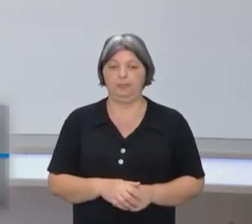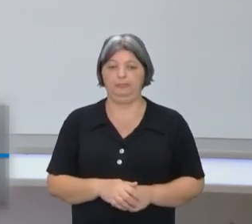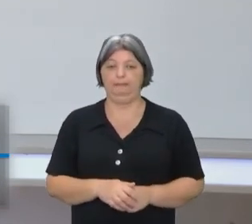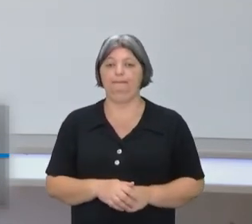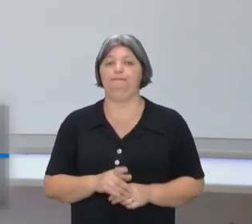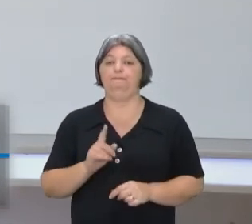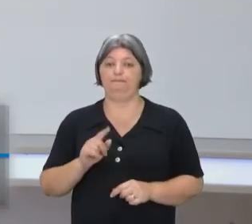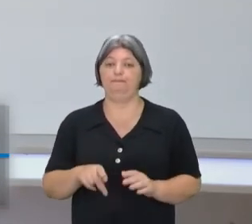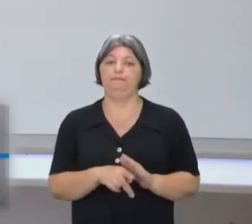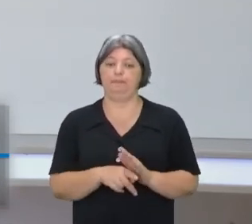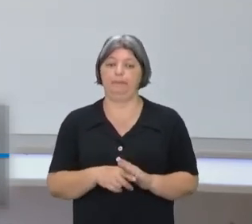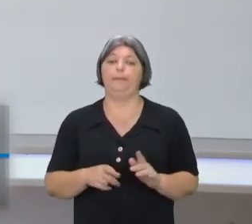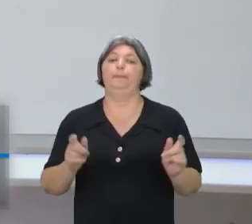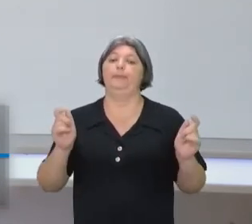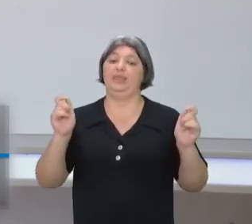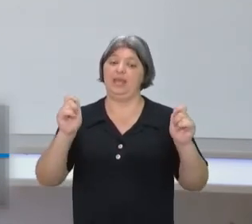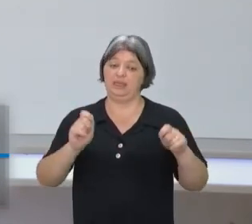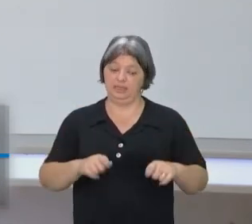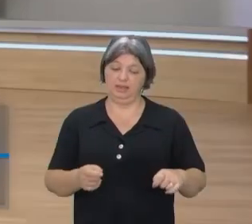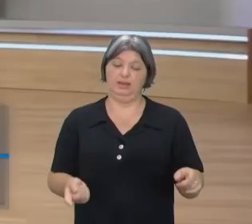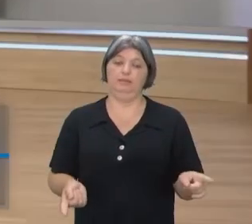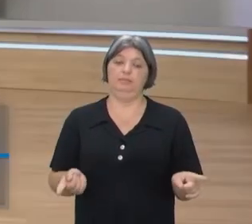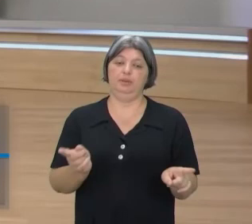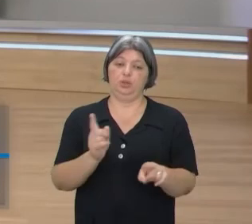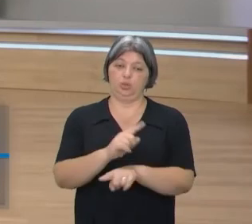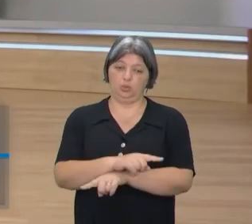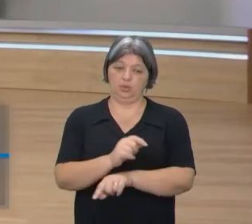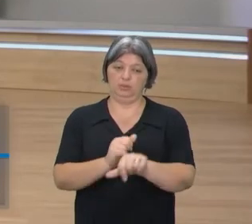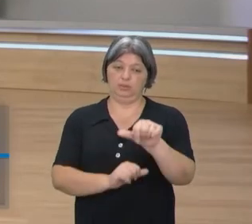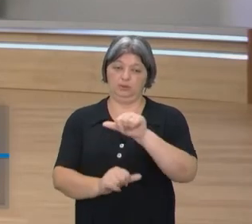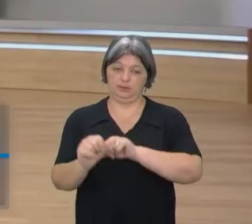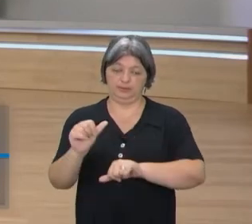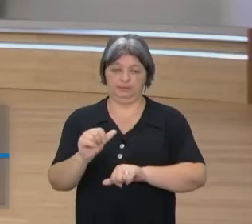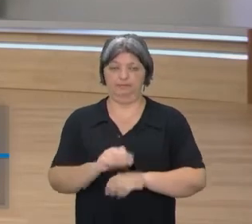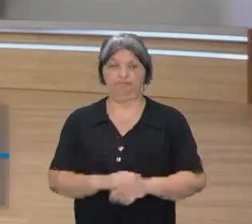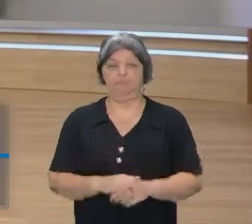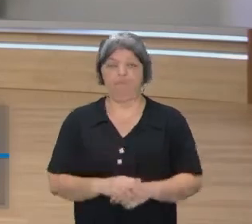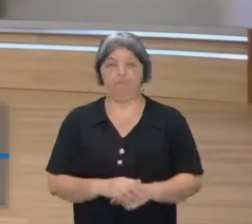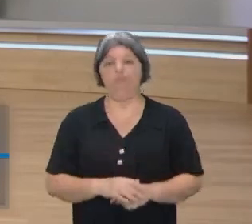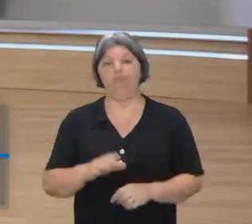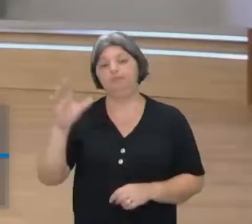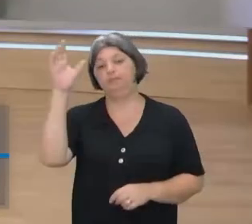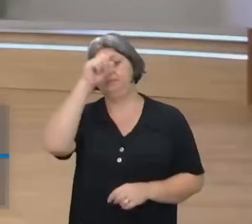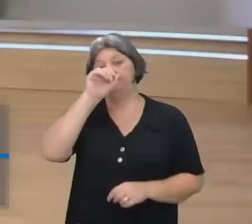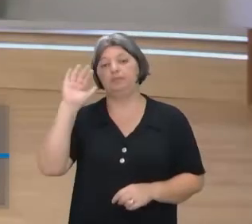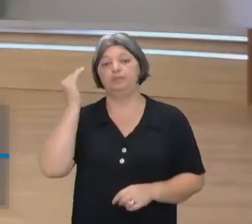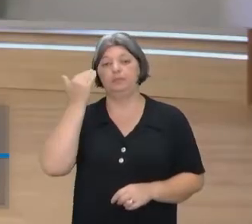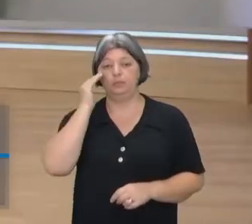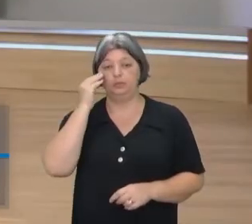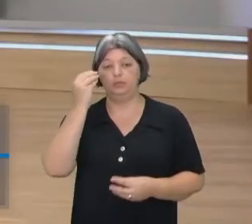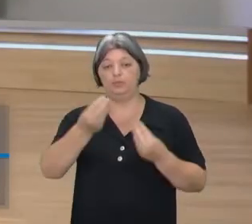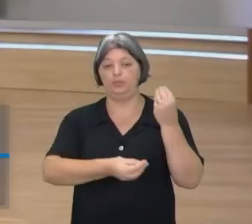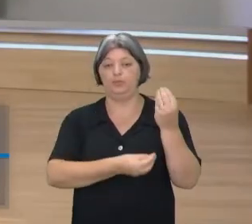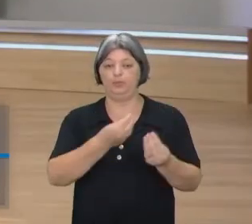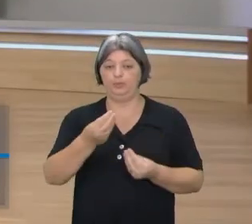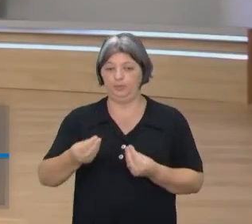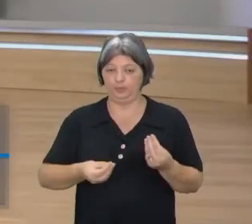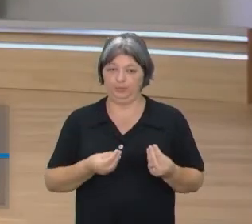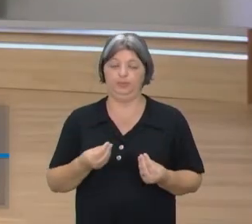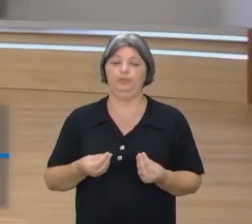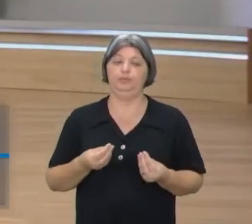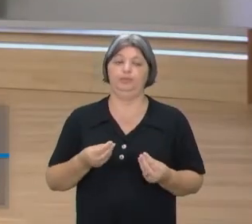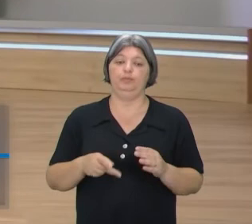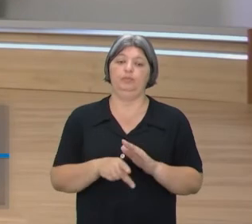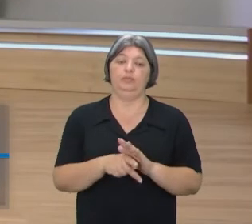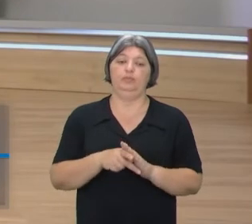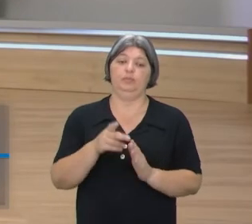reações reversíveis, certo? E a gente vai aprender a entender quando e como esse